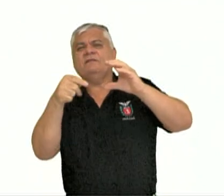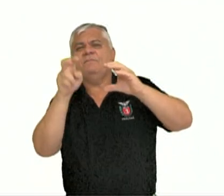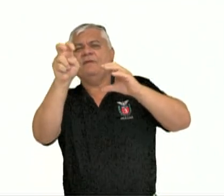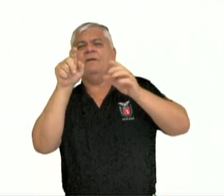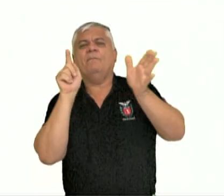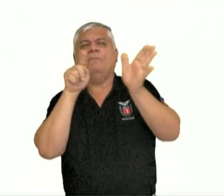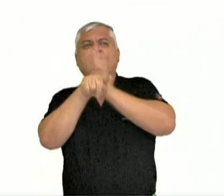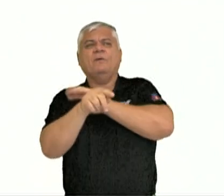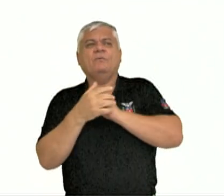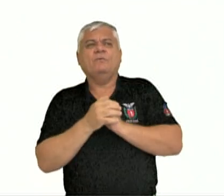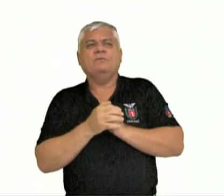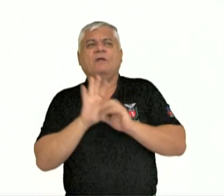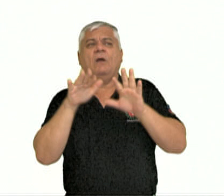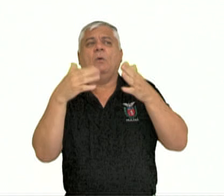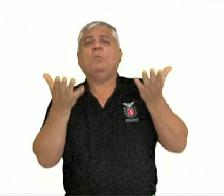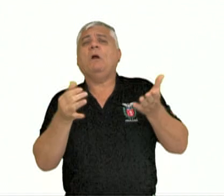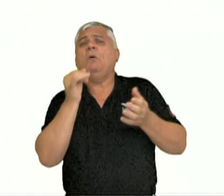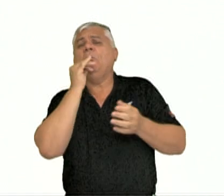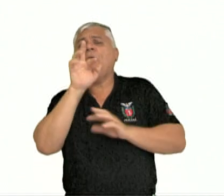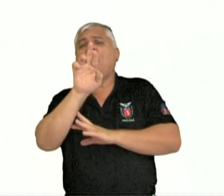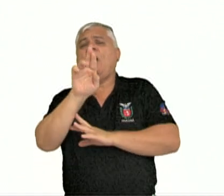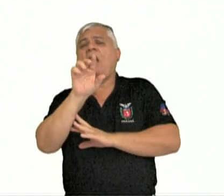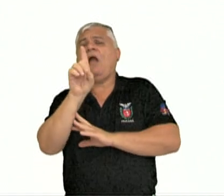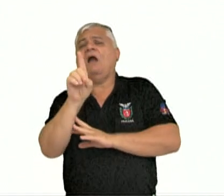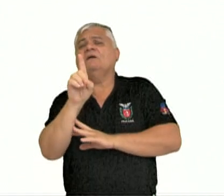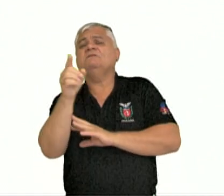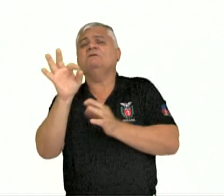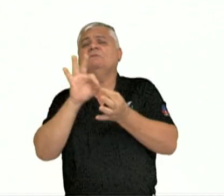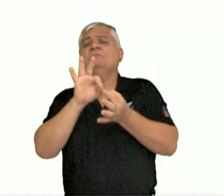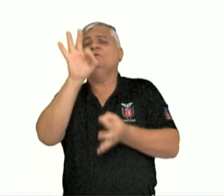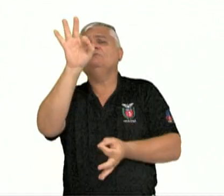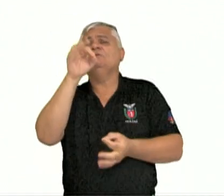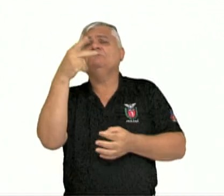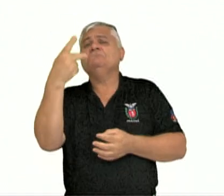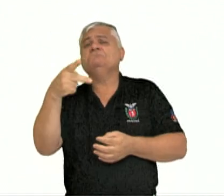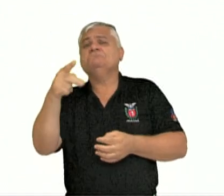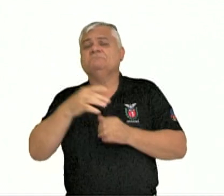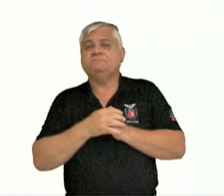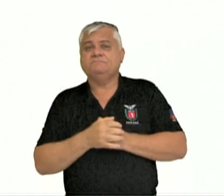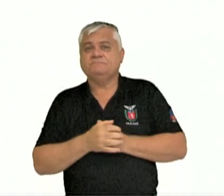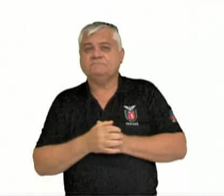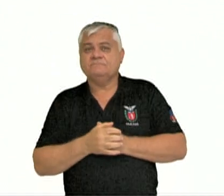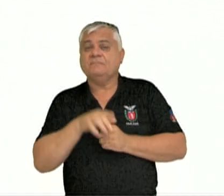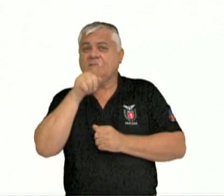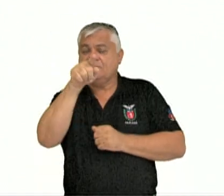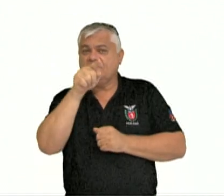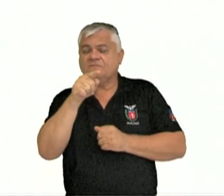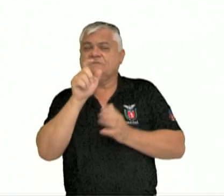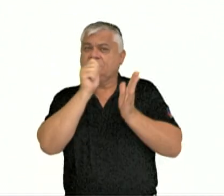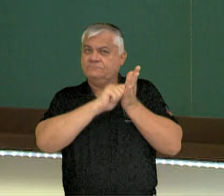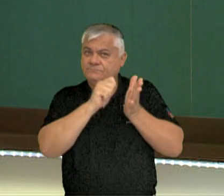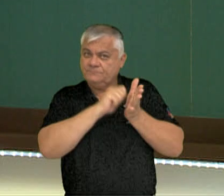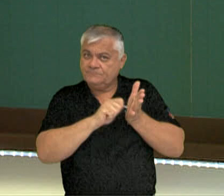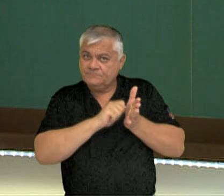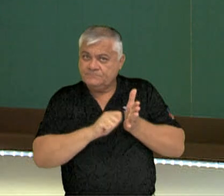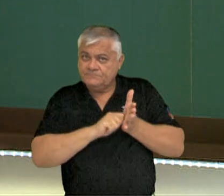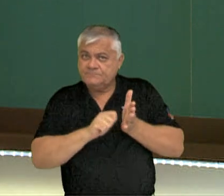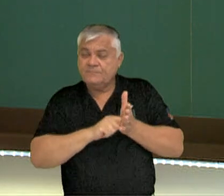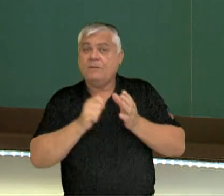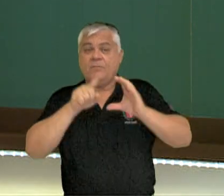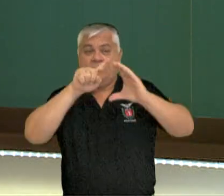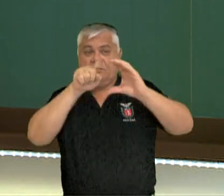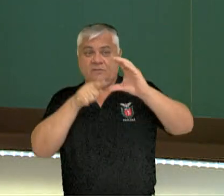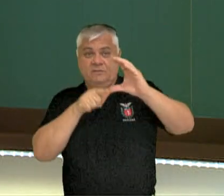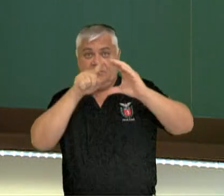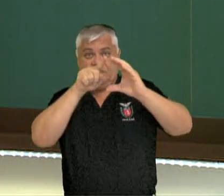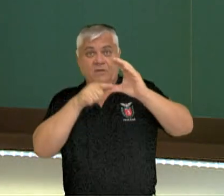pergunta é, qual é, em radianos, a medida desse arco, tá? Para vocês notarem de que o arco pode ser